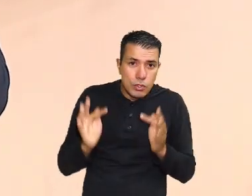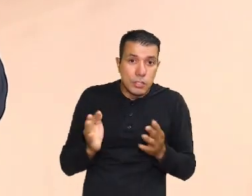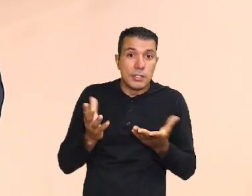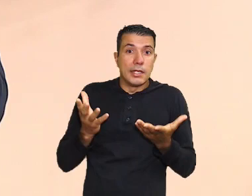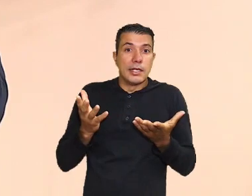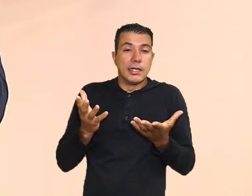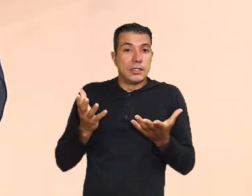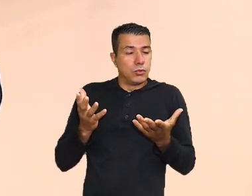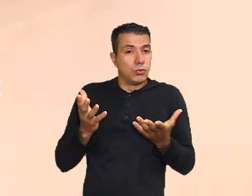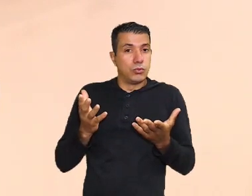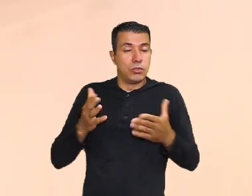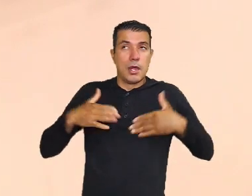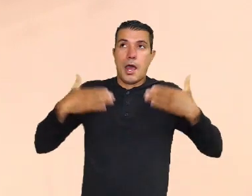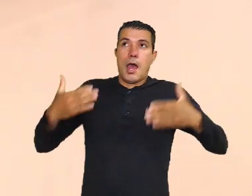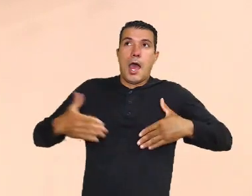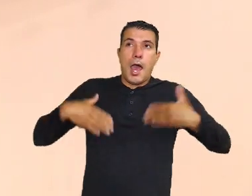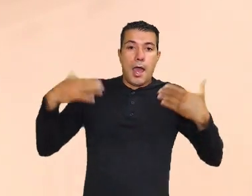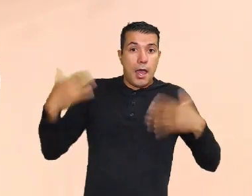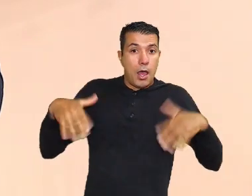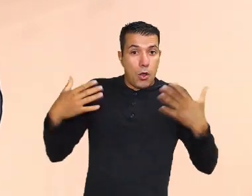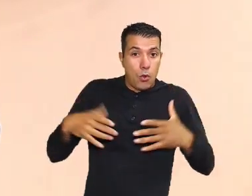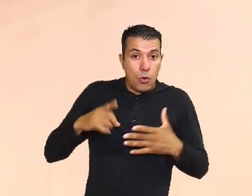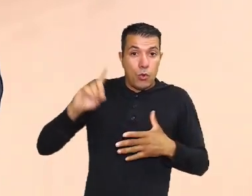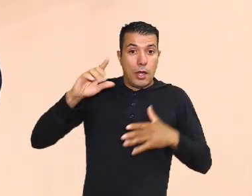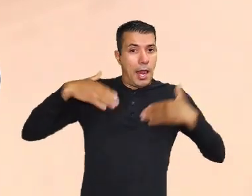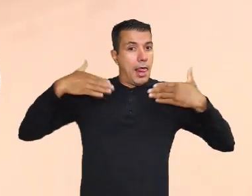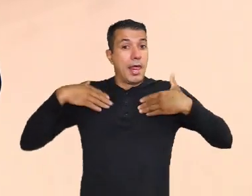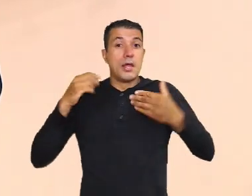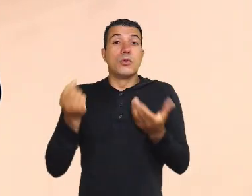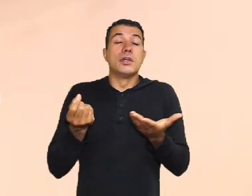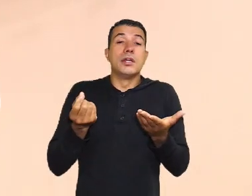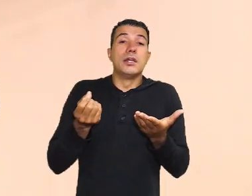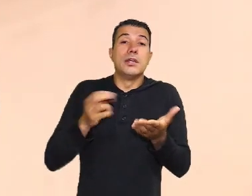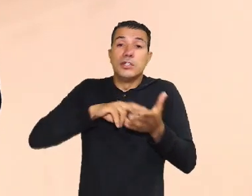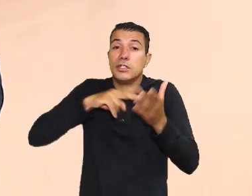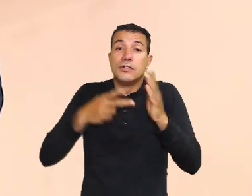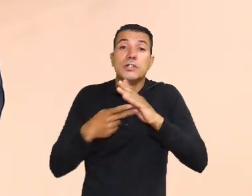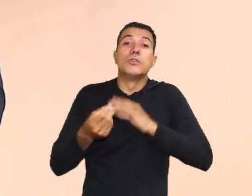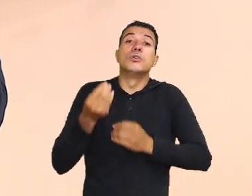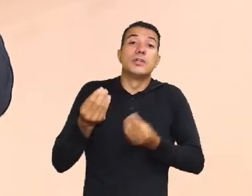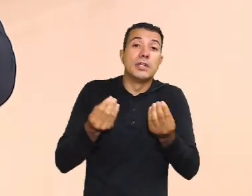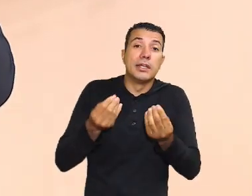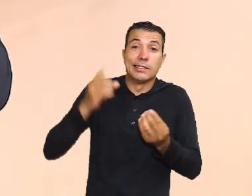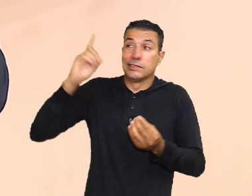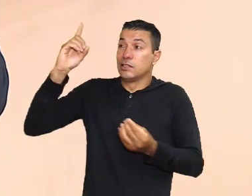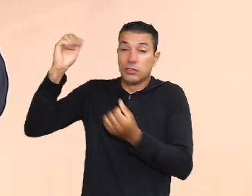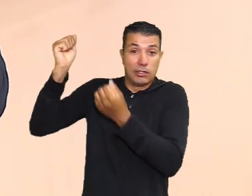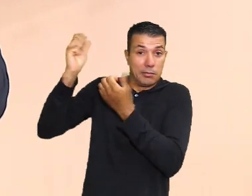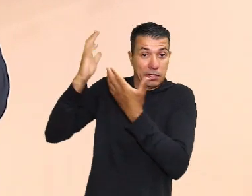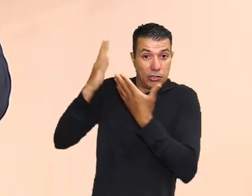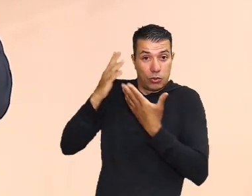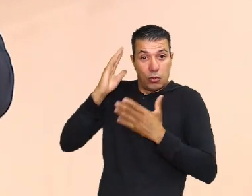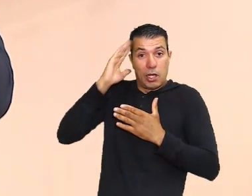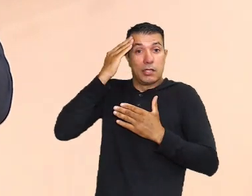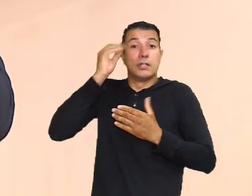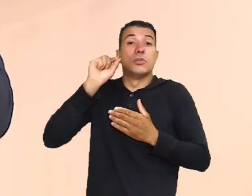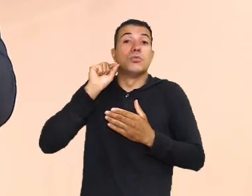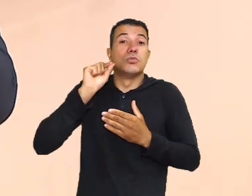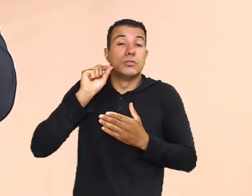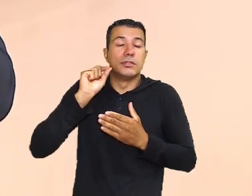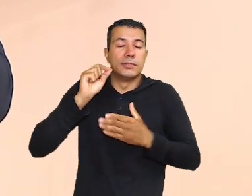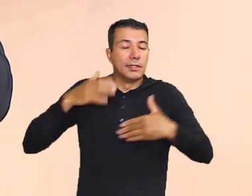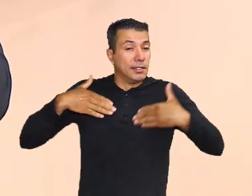em vitória. A alegria, ela é o resultado de algumas ações que me leva a compreender e me traz